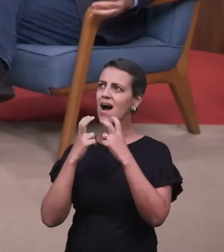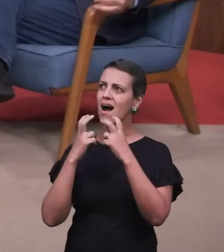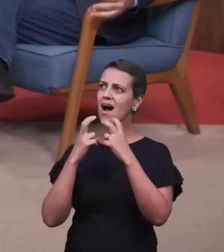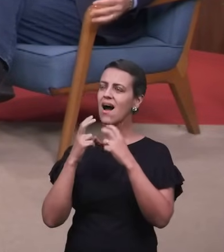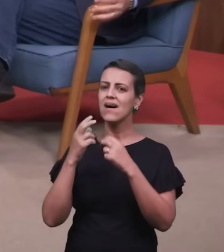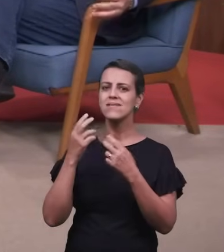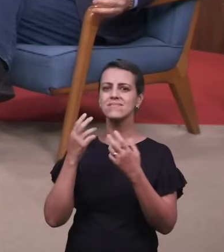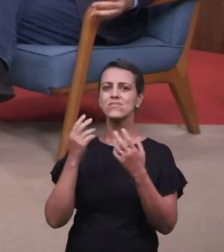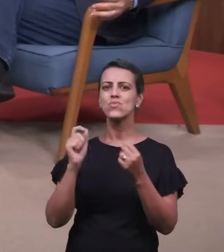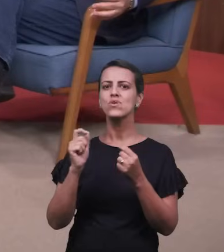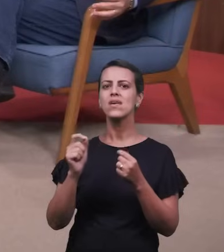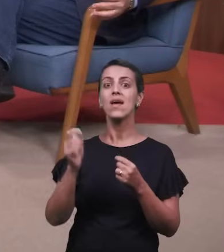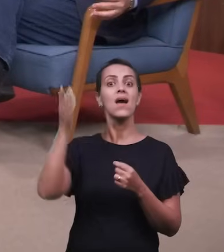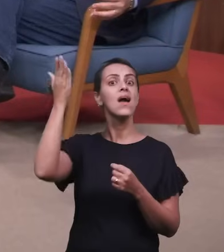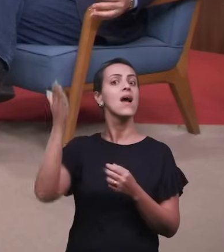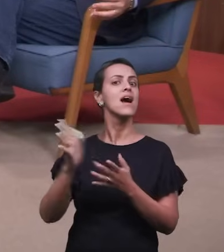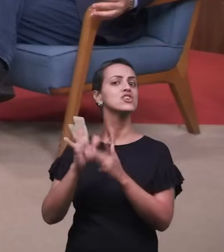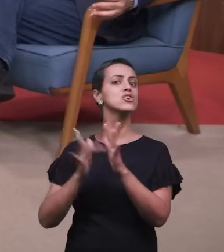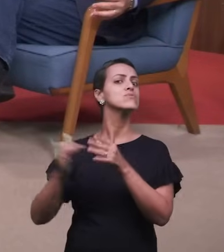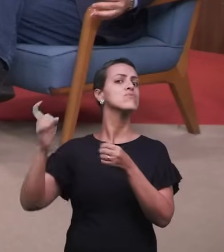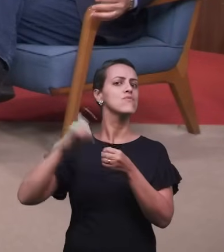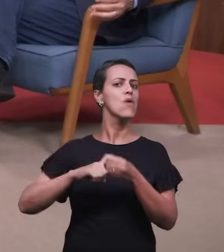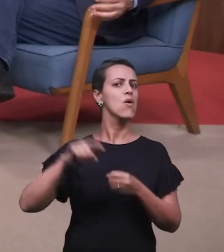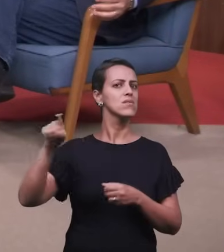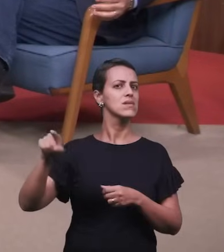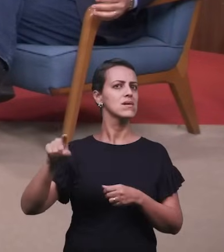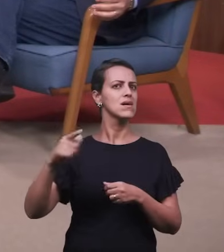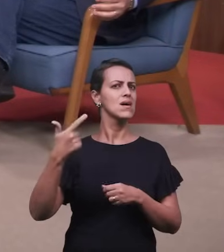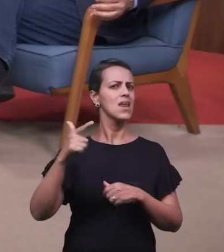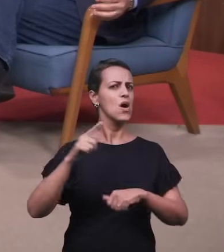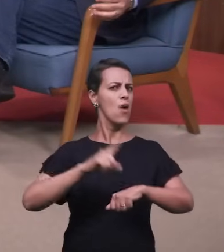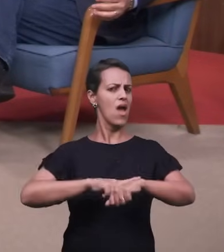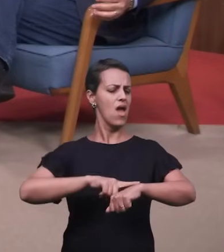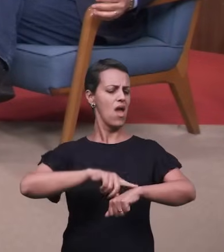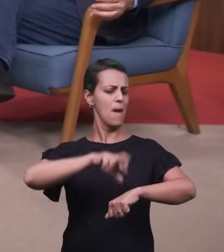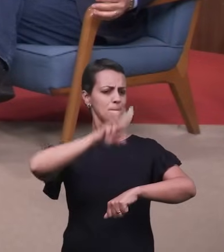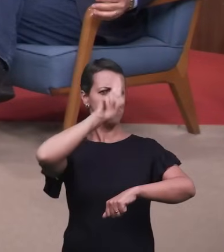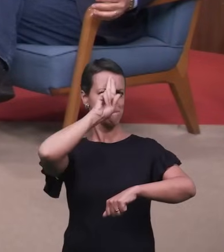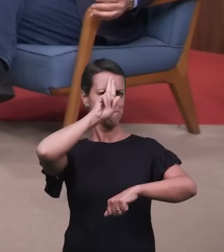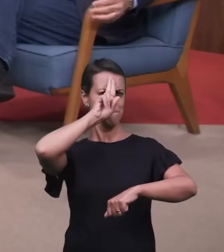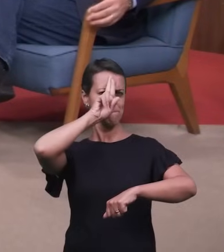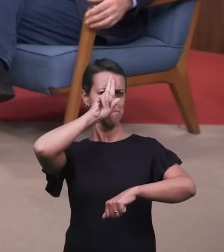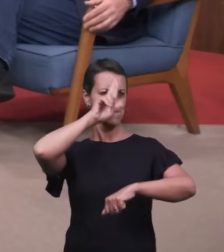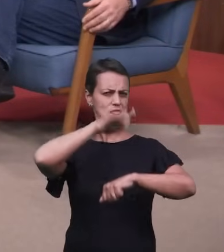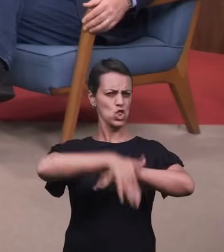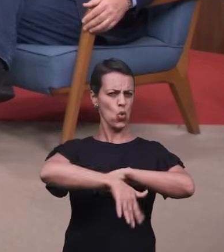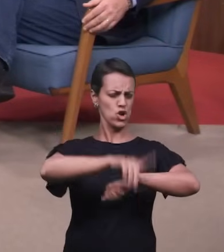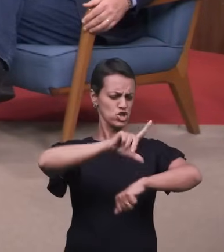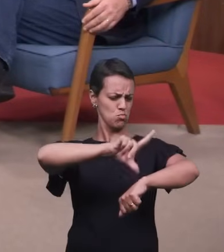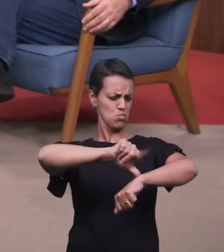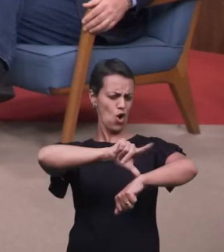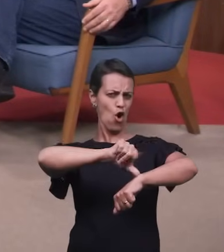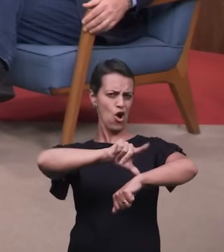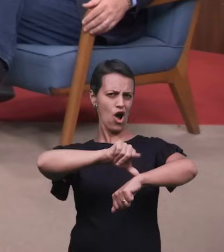Aí vem o esposo. Não é a meia-noite do relógio Cronos.